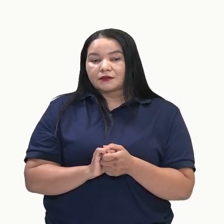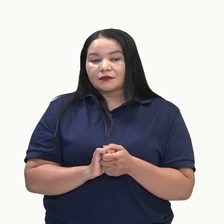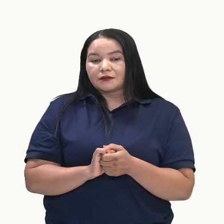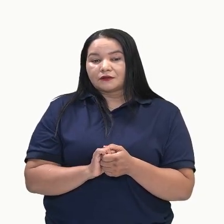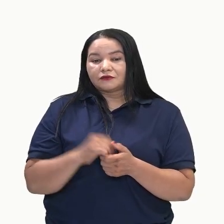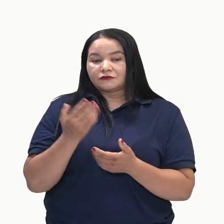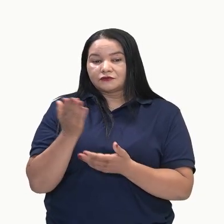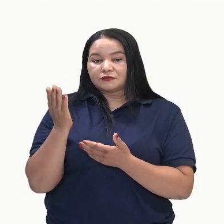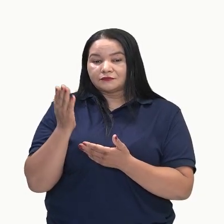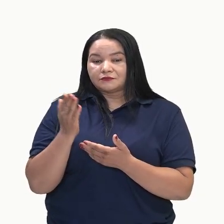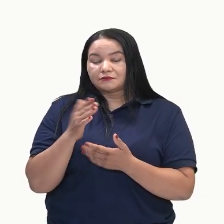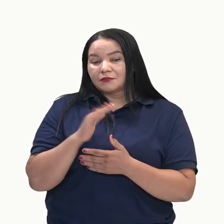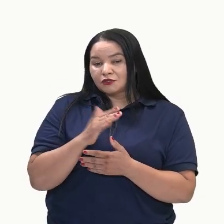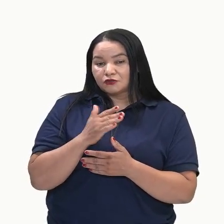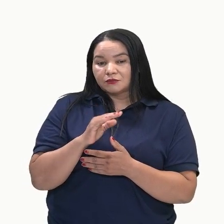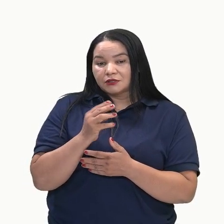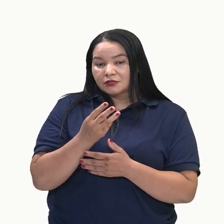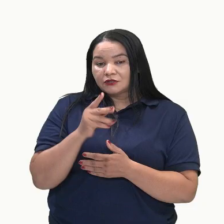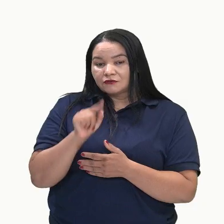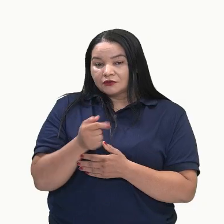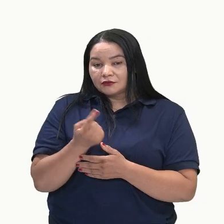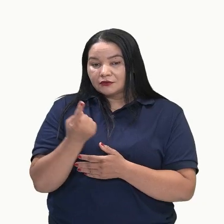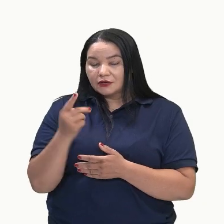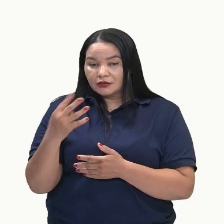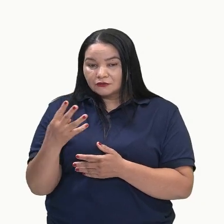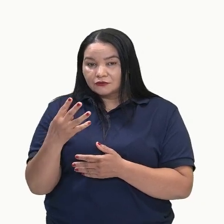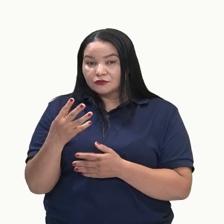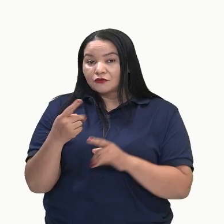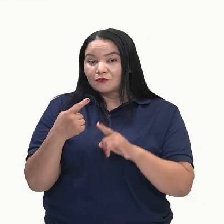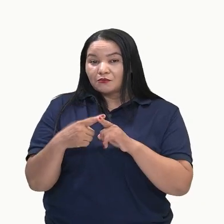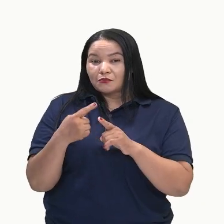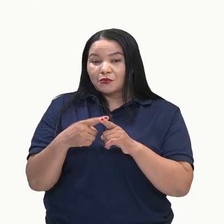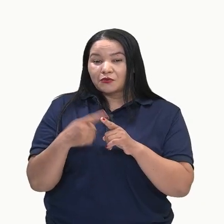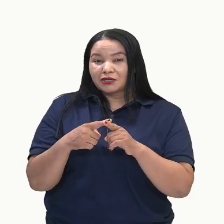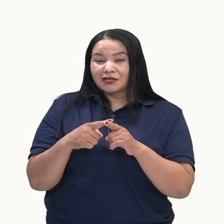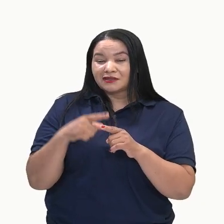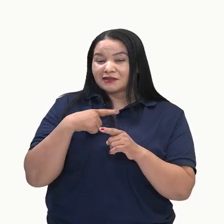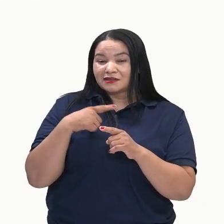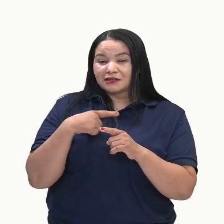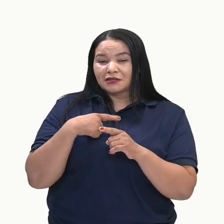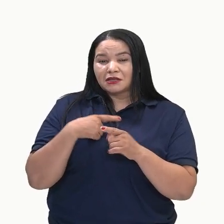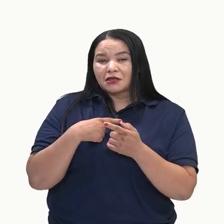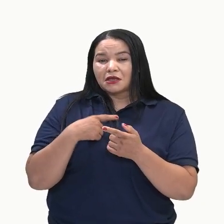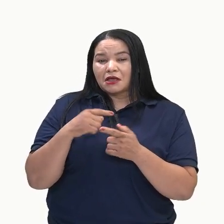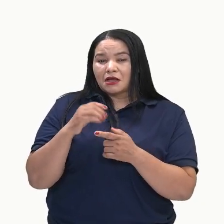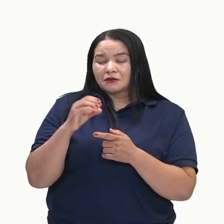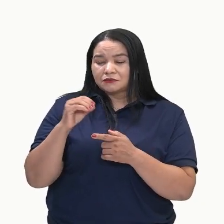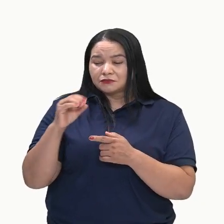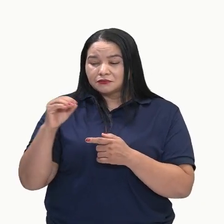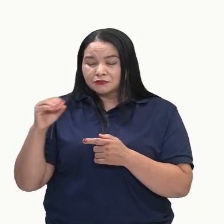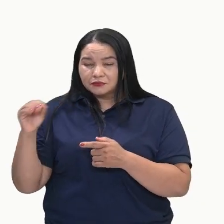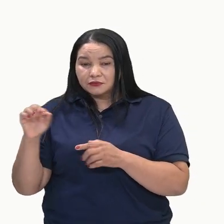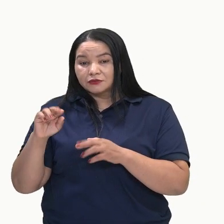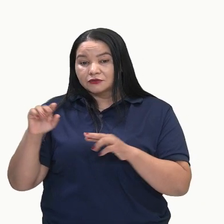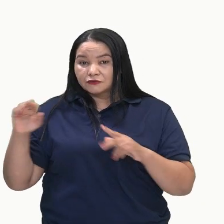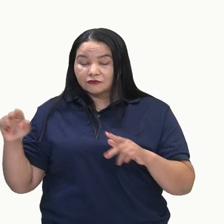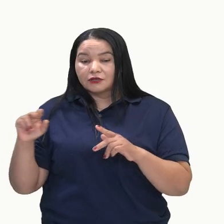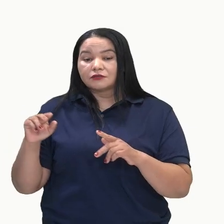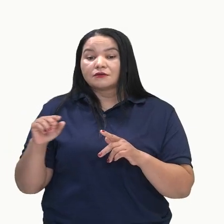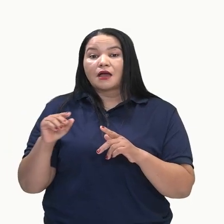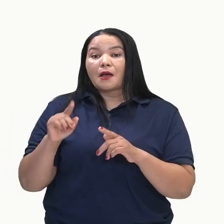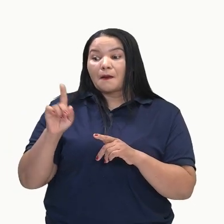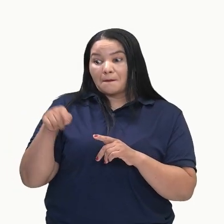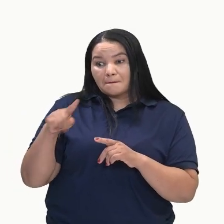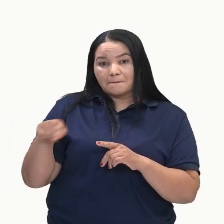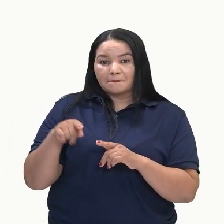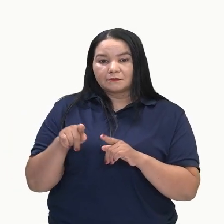um valor aproximado de 3,14, porque ele tem ali uma quantidade muito grande de casas decimais, mas nós vamos cortá-lo,